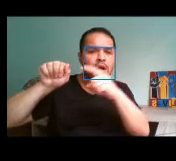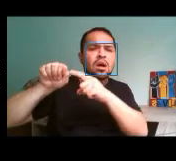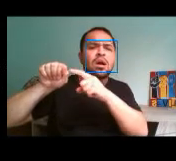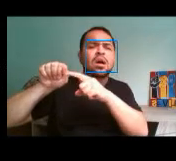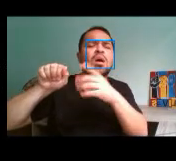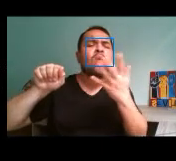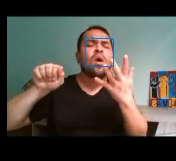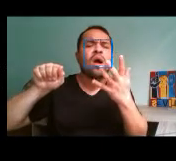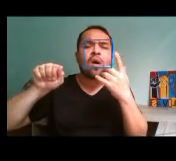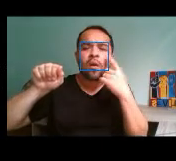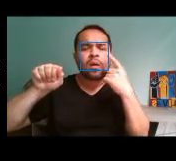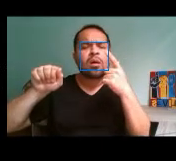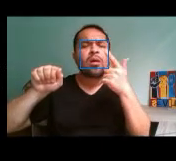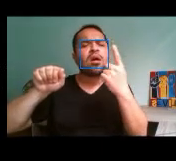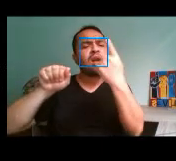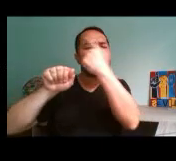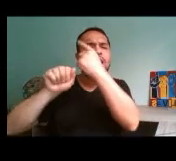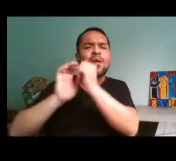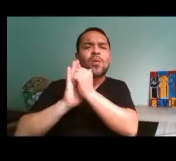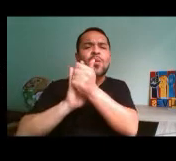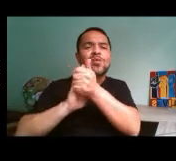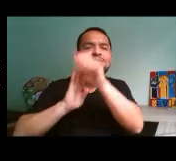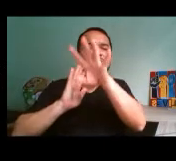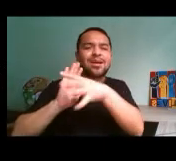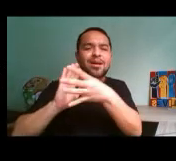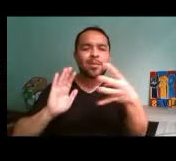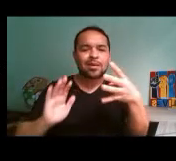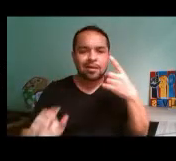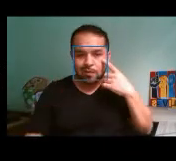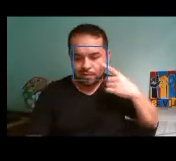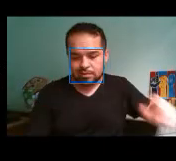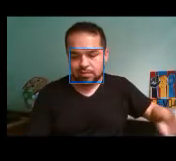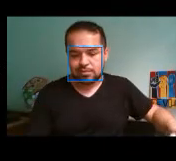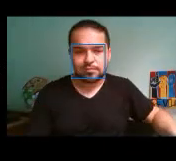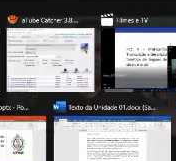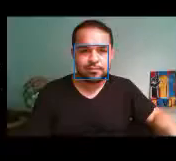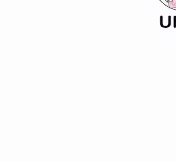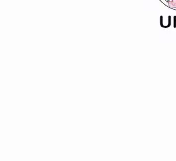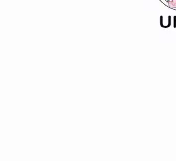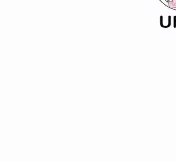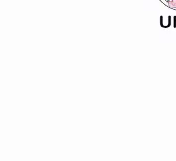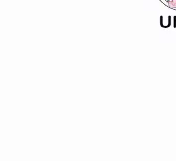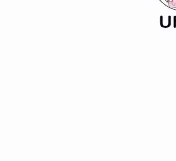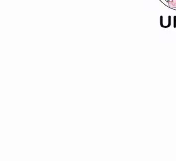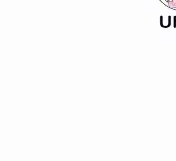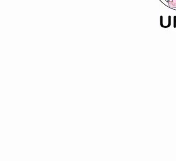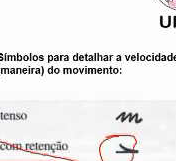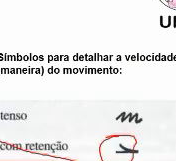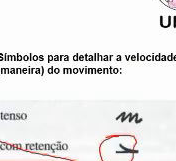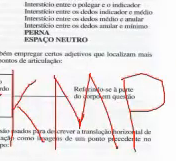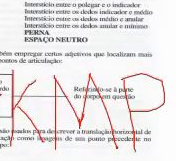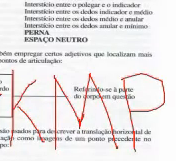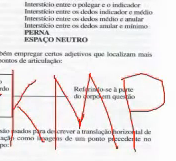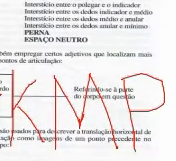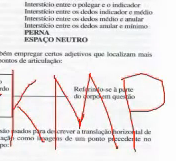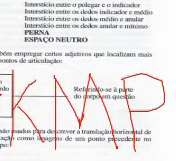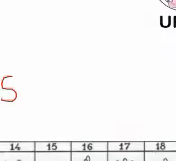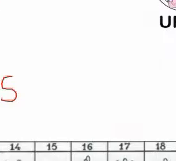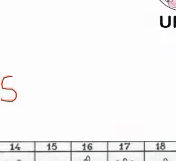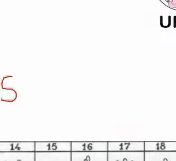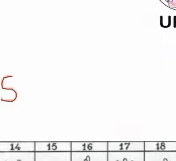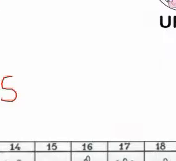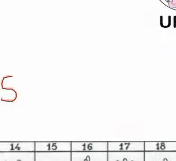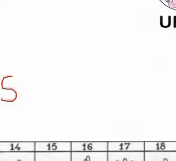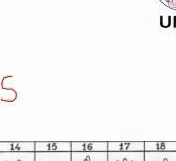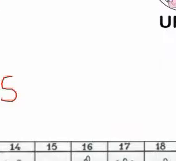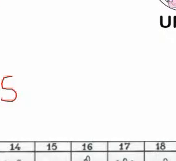com uma bolinha em cima, indicando com uma seta curvada ali uma mudança para o número 5. O que é isso? Basta